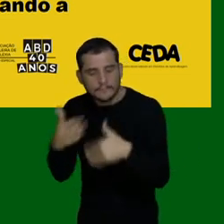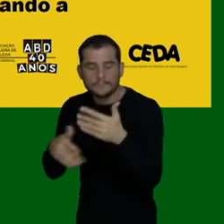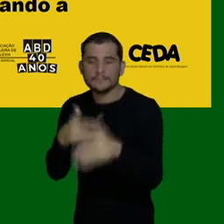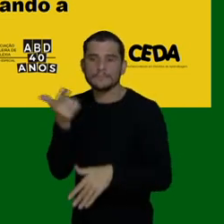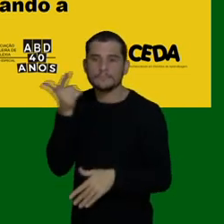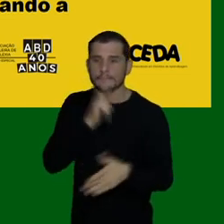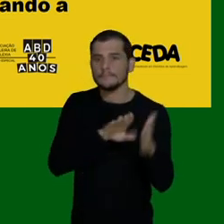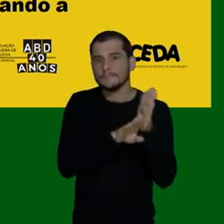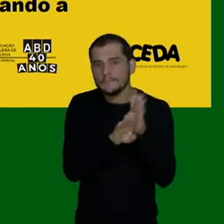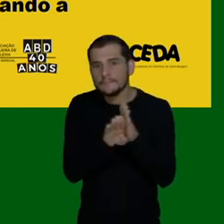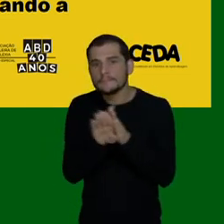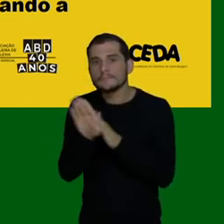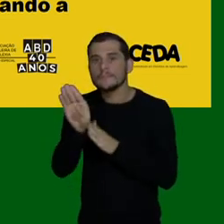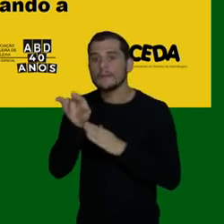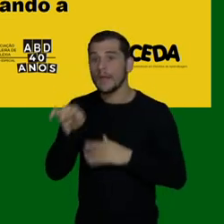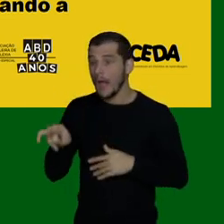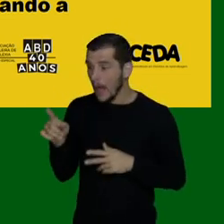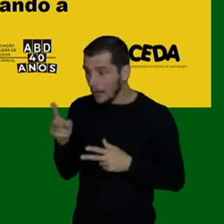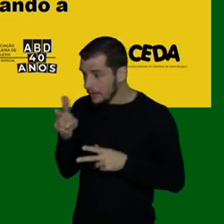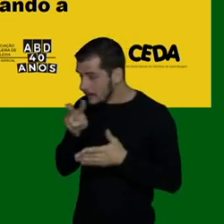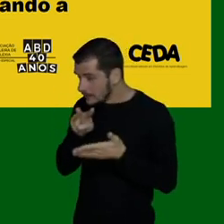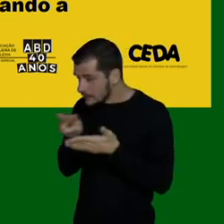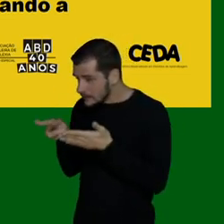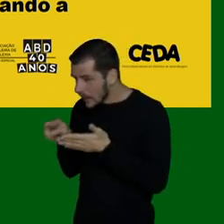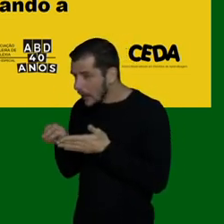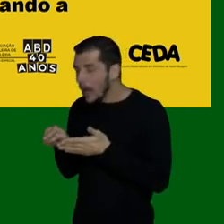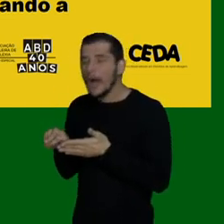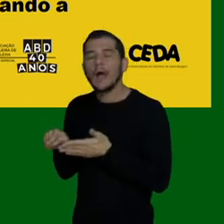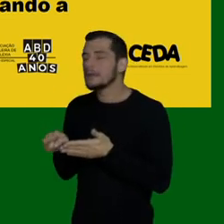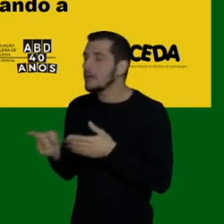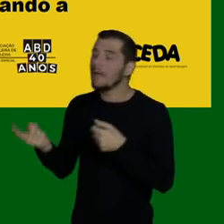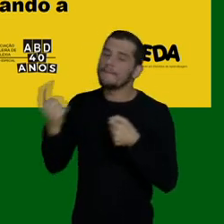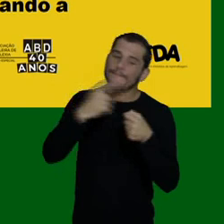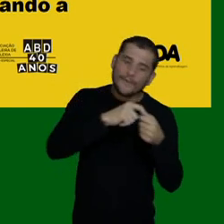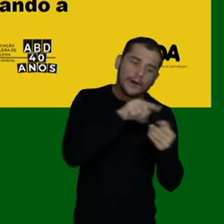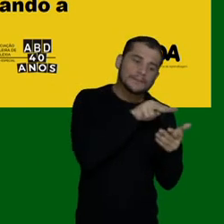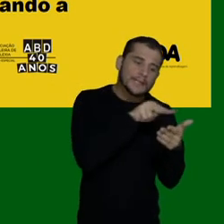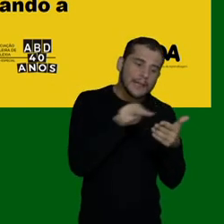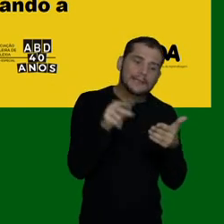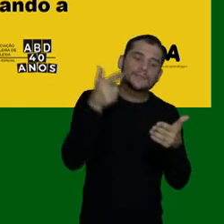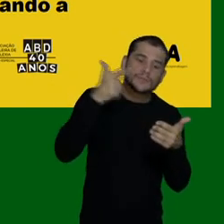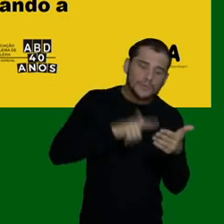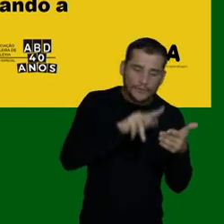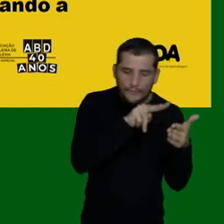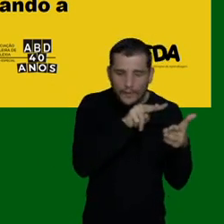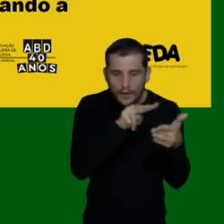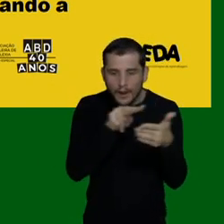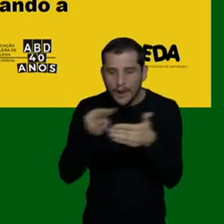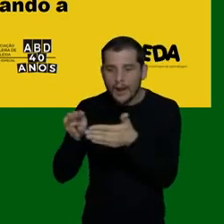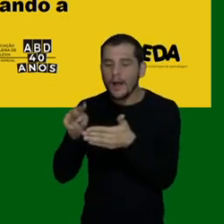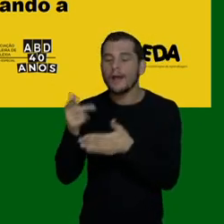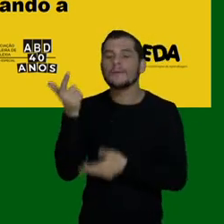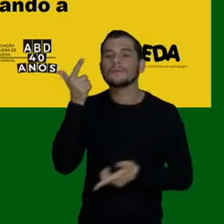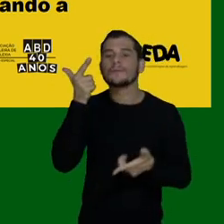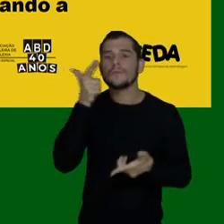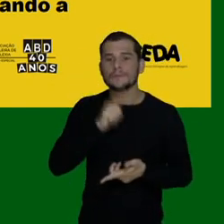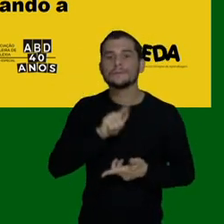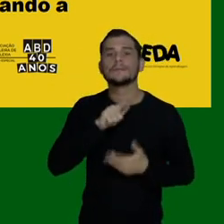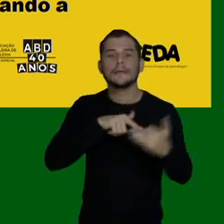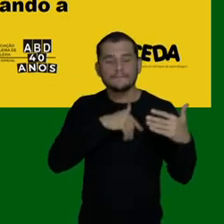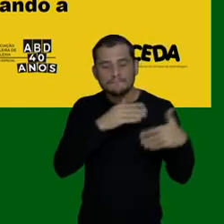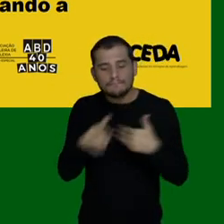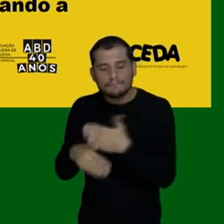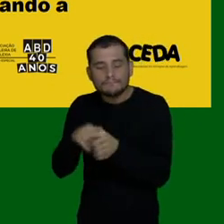volta fala não aqui não é isso né não é a girafa é a garrafa então ele já consegue com toda a instrução que você dá com todos os